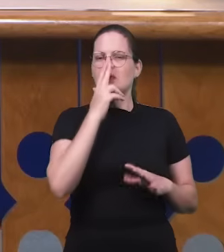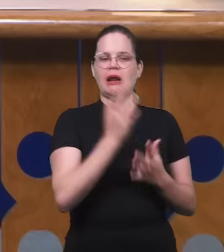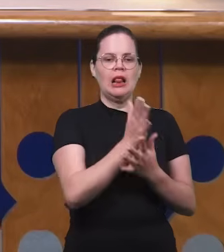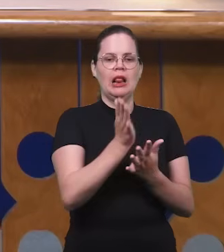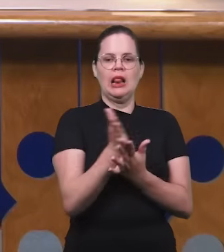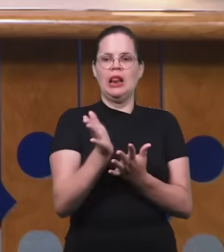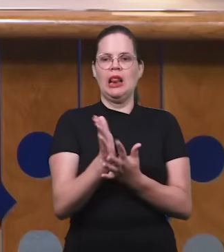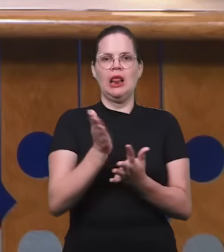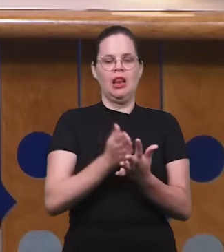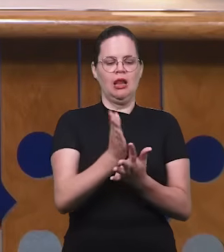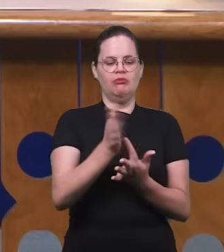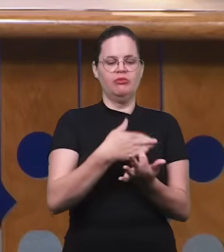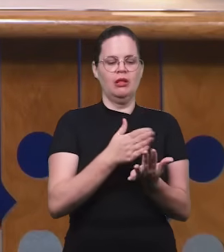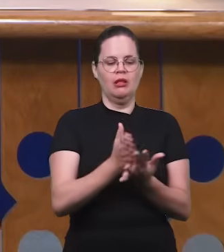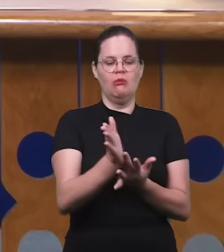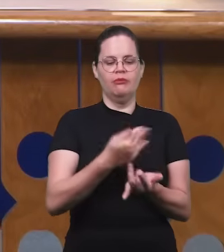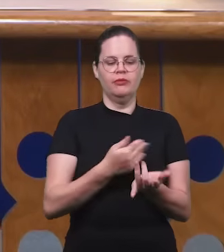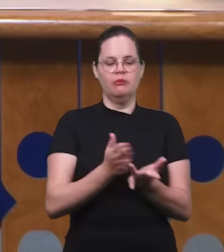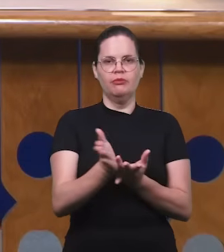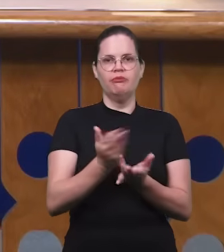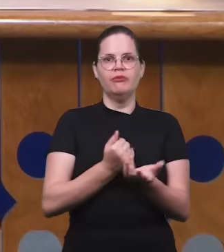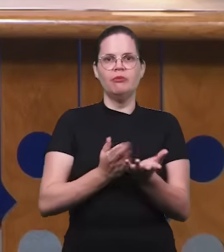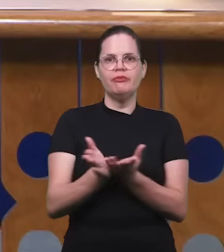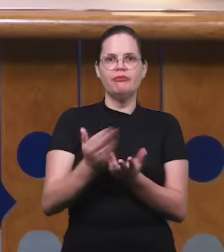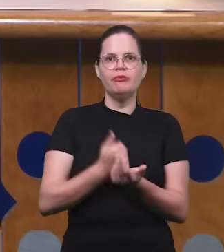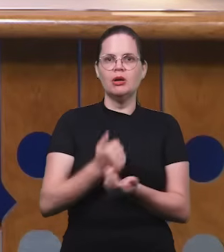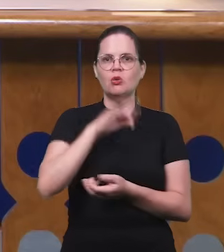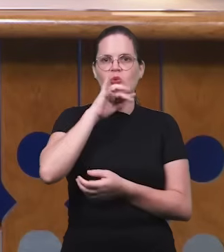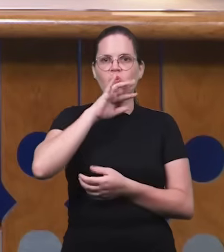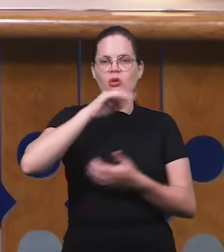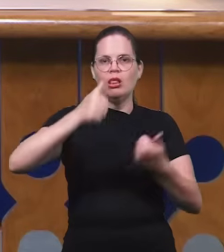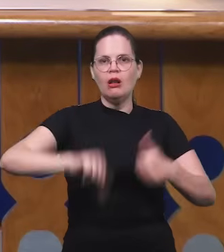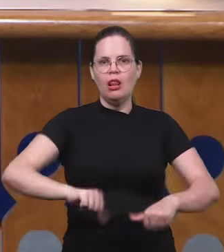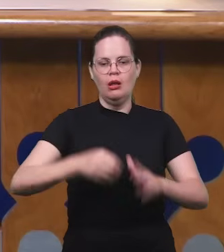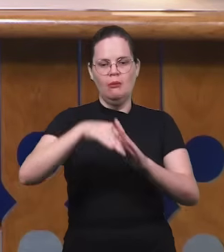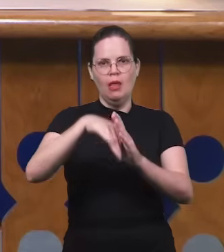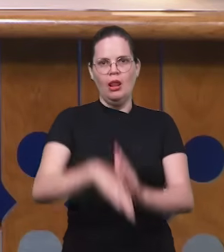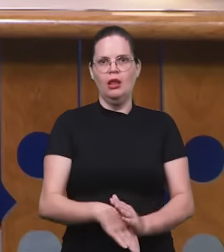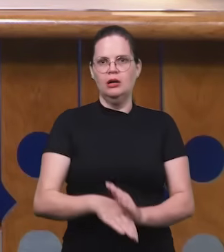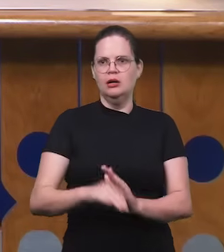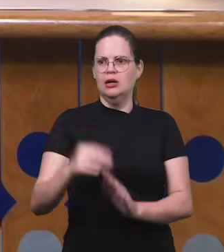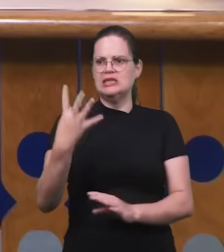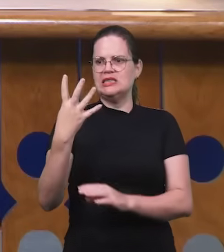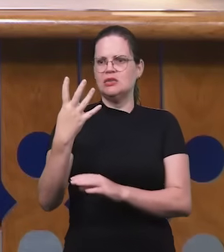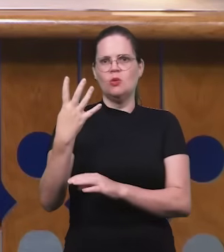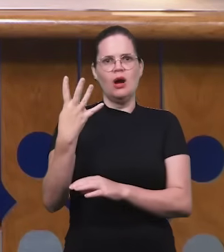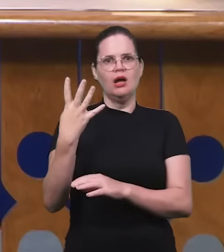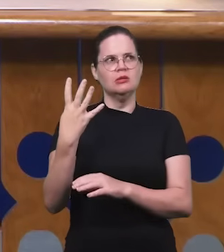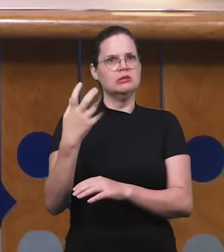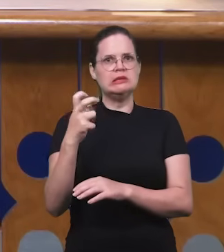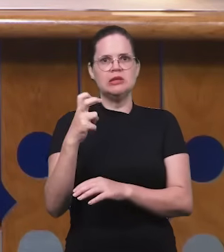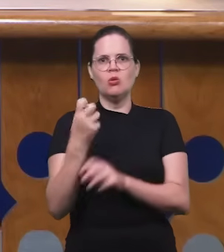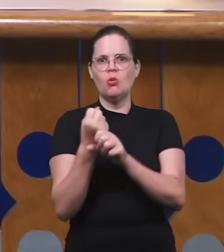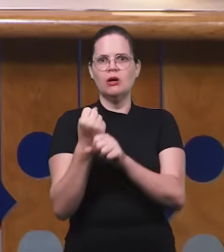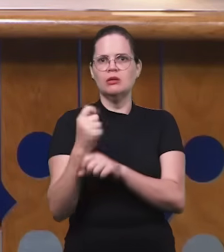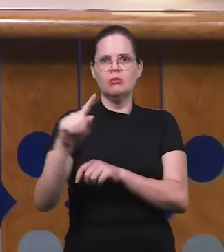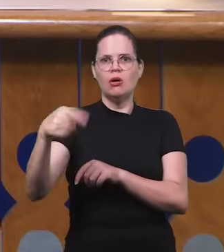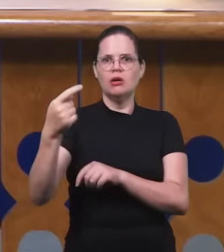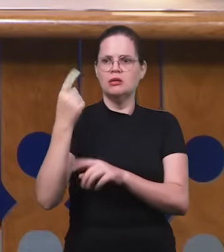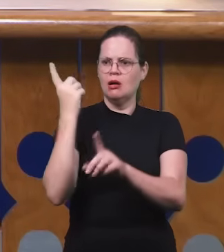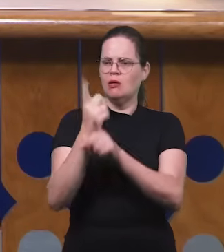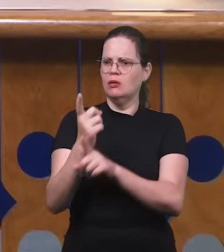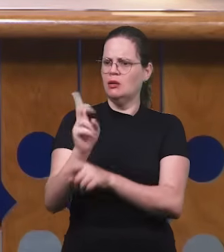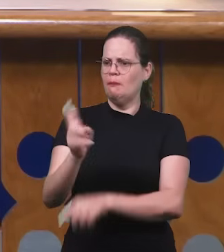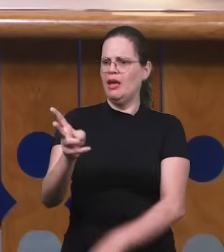a vida fica confusa. 4, 5 anos depois, você encontra aquela mesma pessoa, ele está, às vezes, numa posição